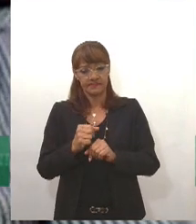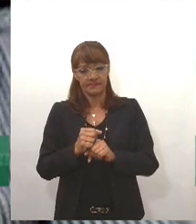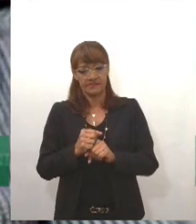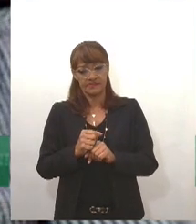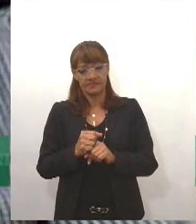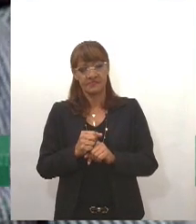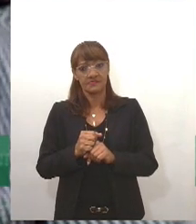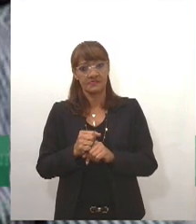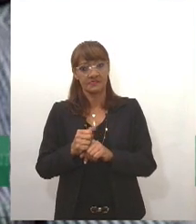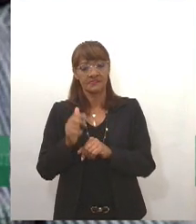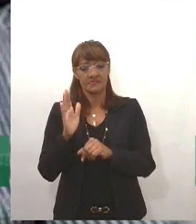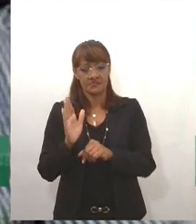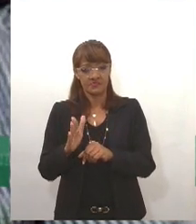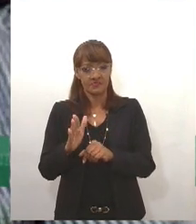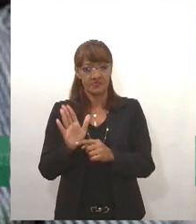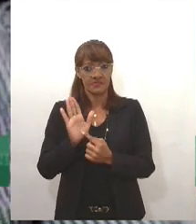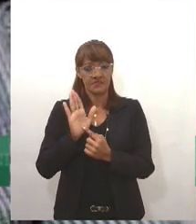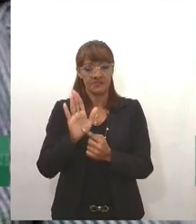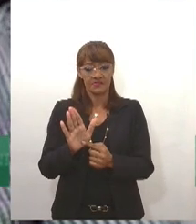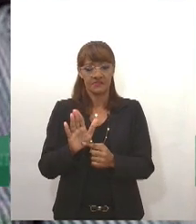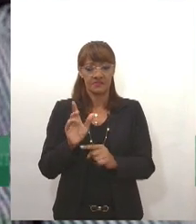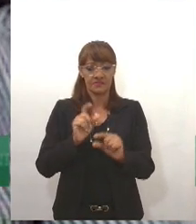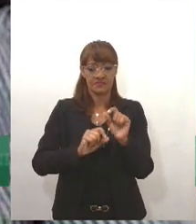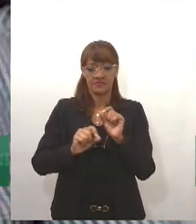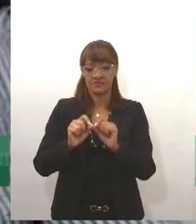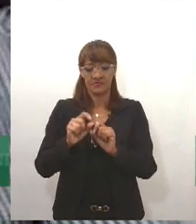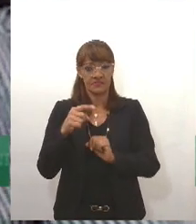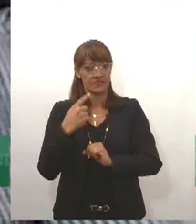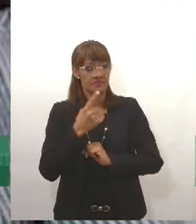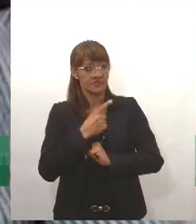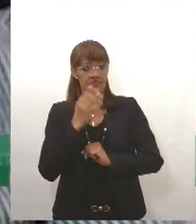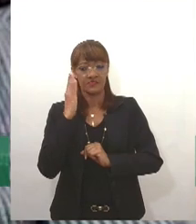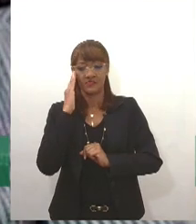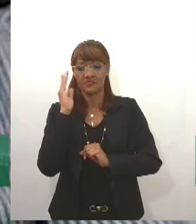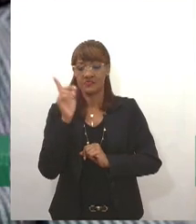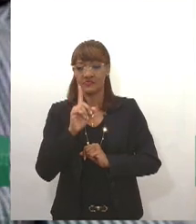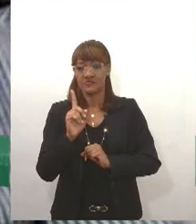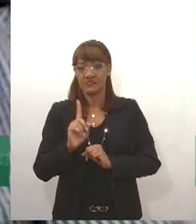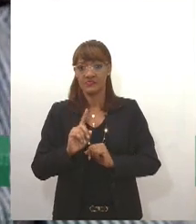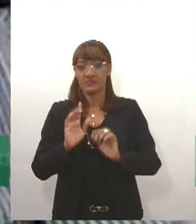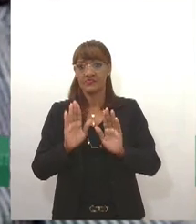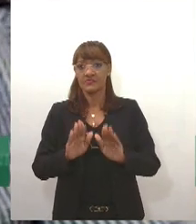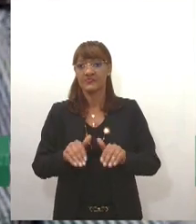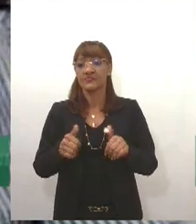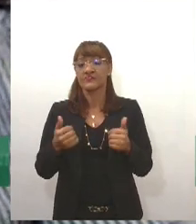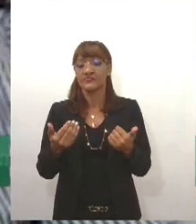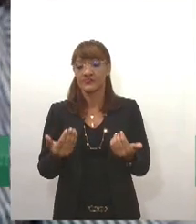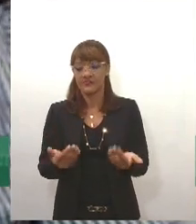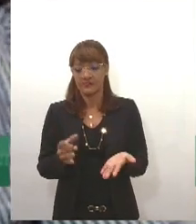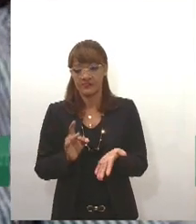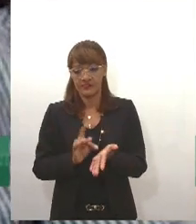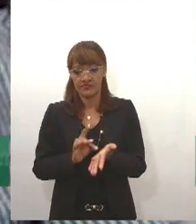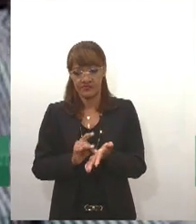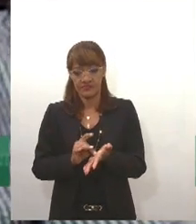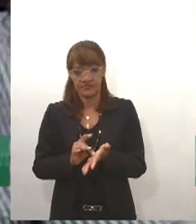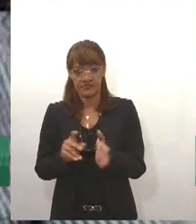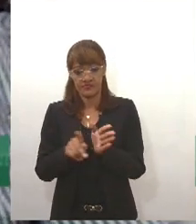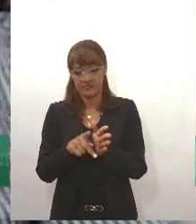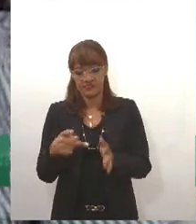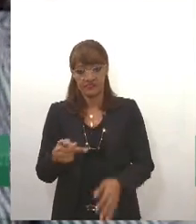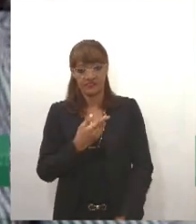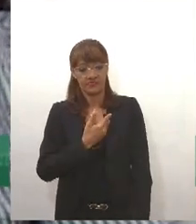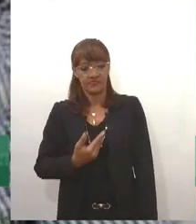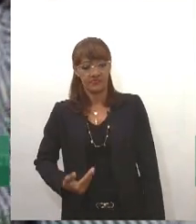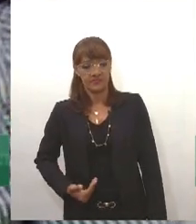colocou Nós não sabemos ainda qual será realmente a líquida efetiva e nem o próprio governo define